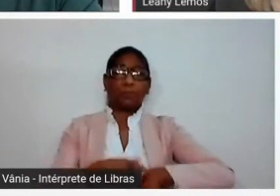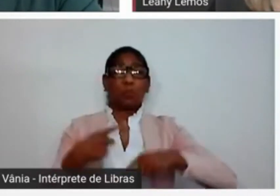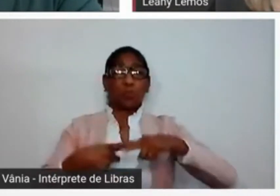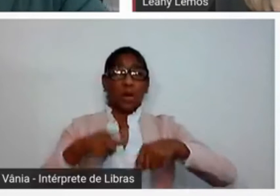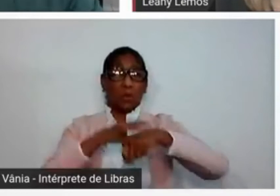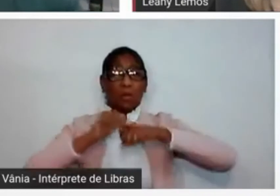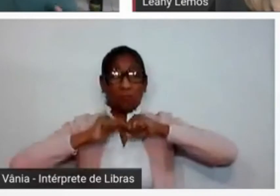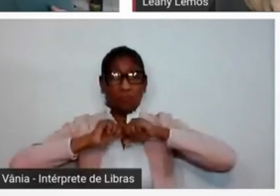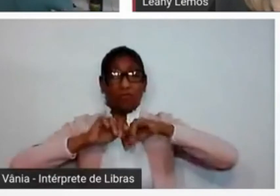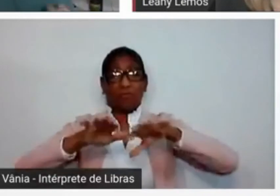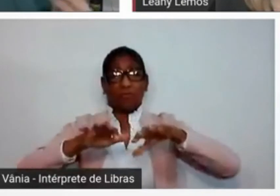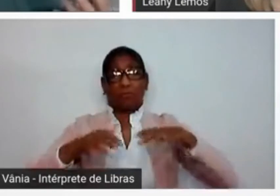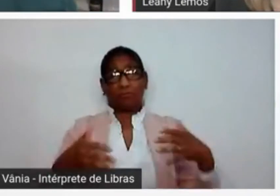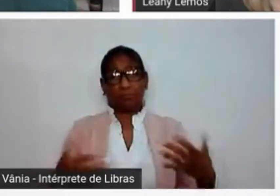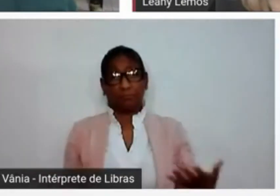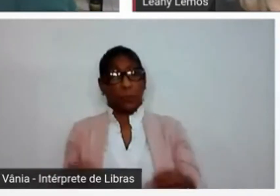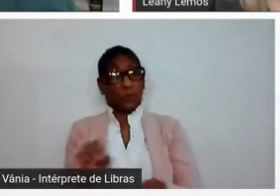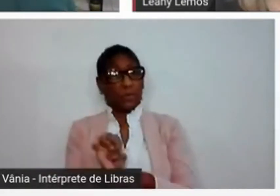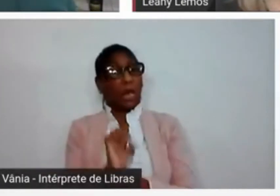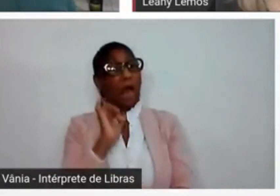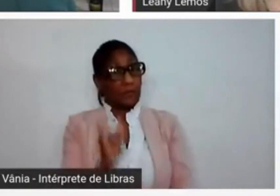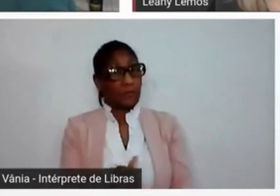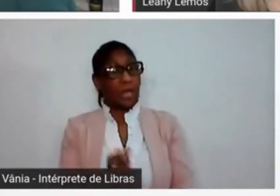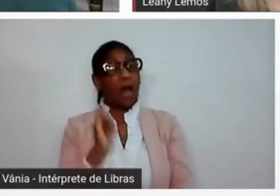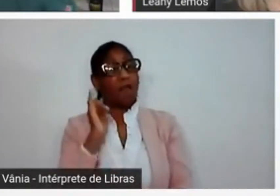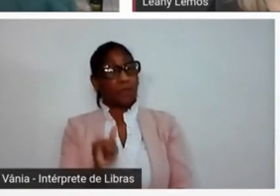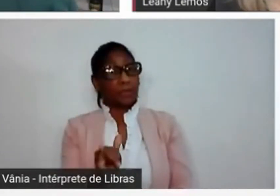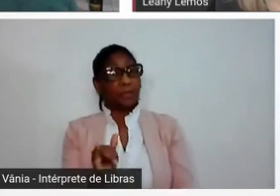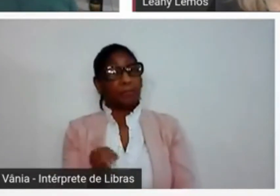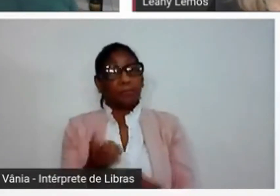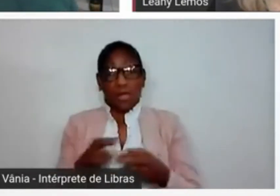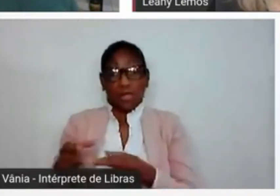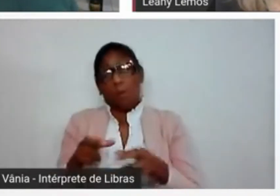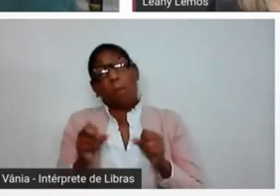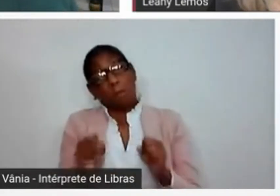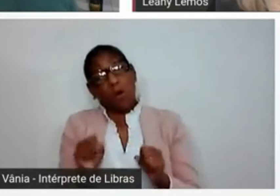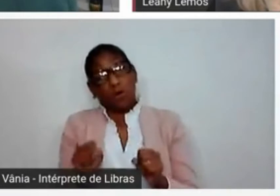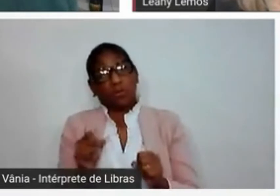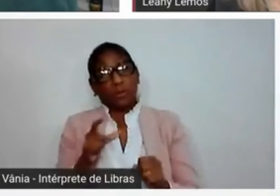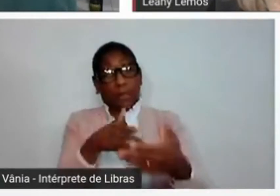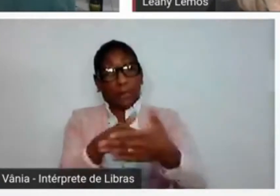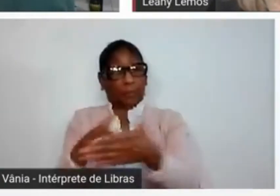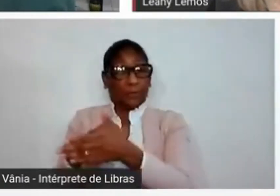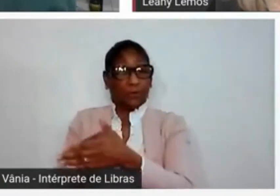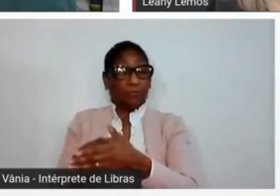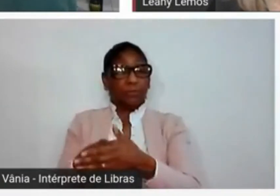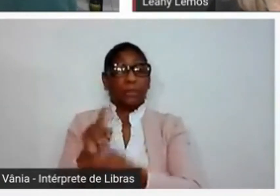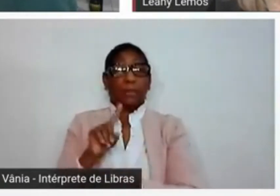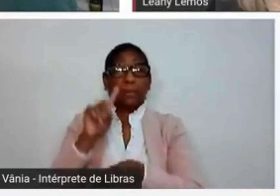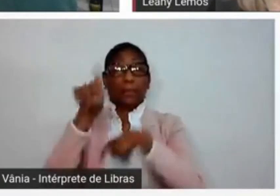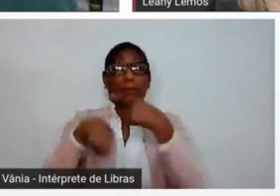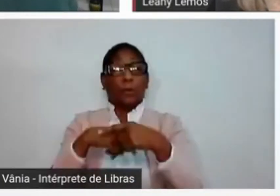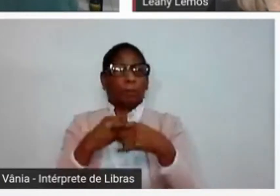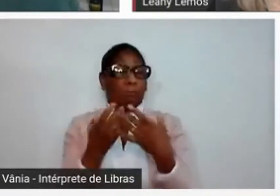doença. Então, o Estado está alertando, né, a sociedade. As regiões podem até ter restrições menores. E até como passamos a um nível